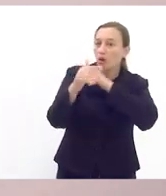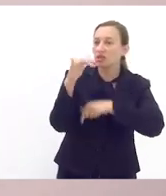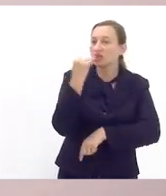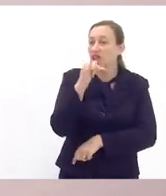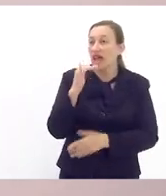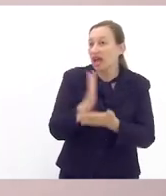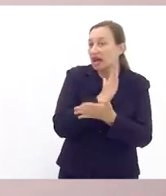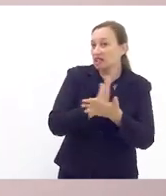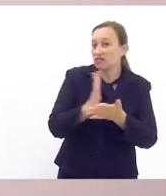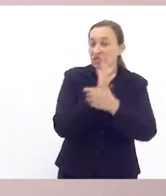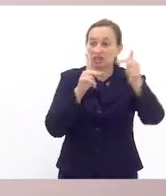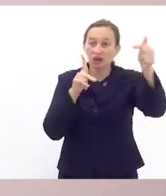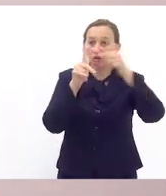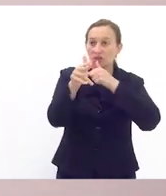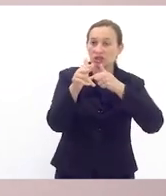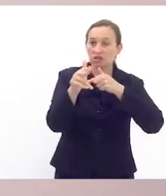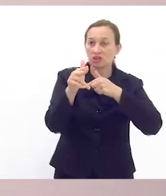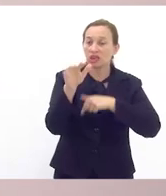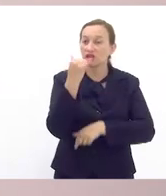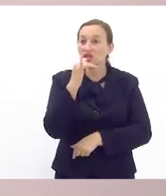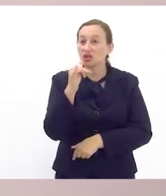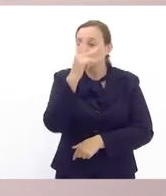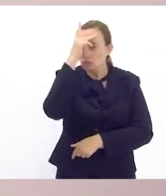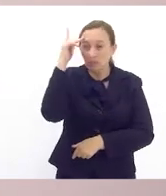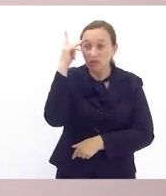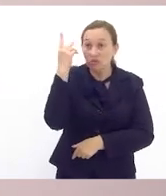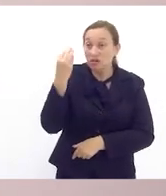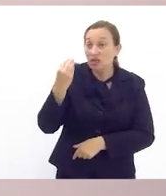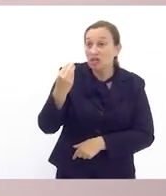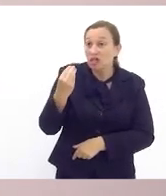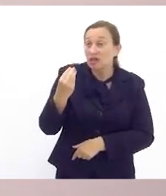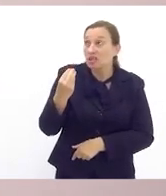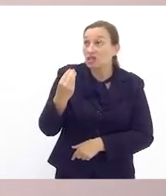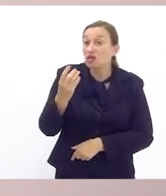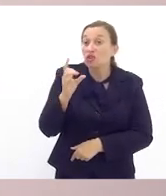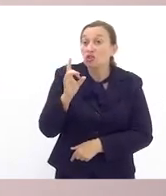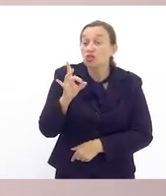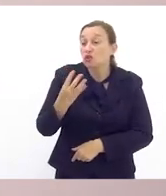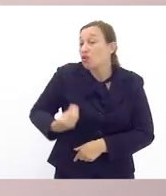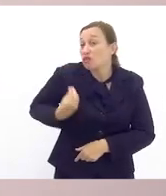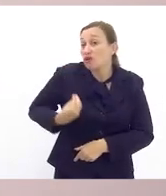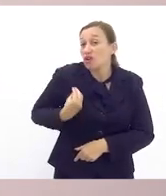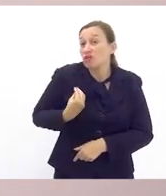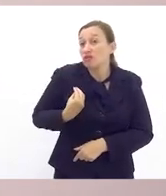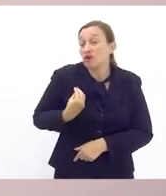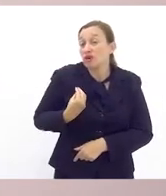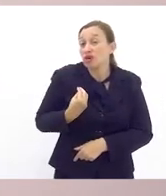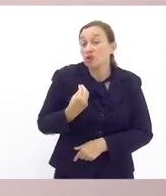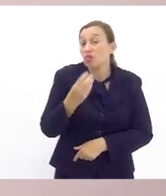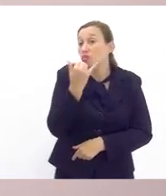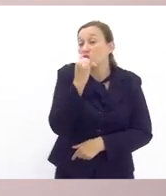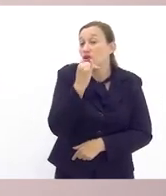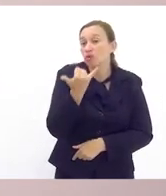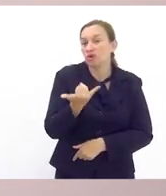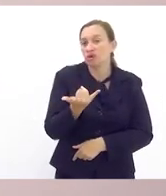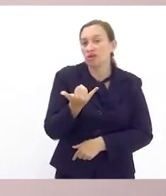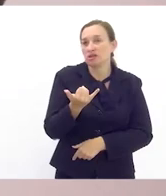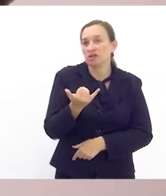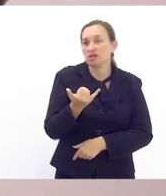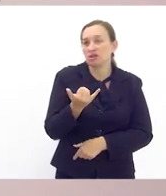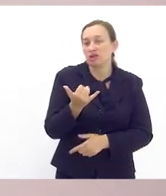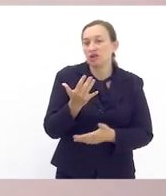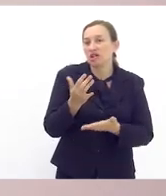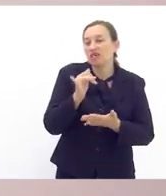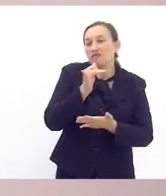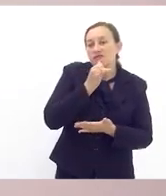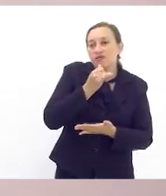vezes ela tá cortando a energia de uma pessoa que está sobrevivendo por um aparelho Infelizmente o consumidor ele não avisa